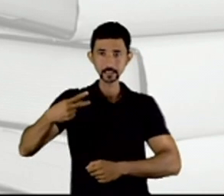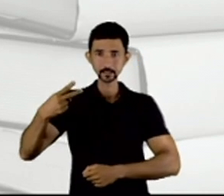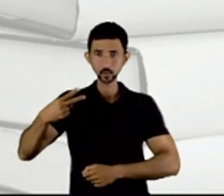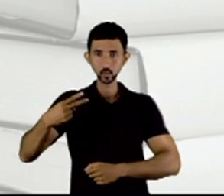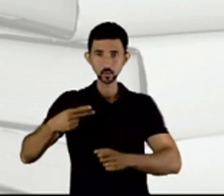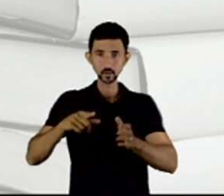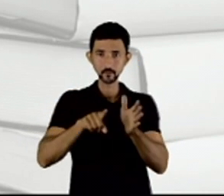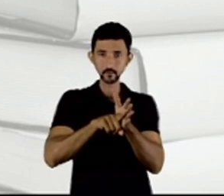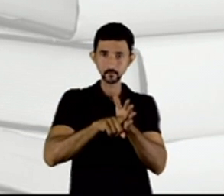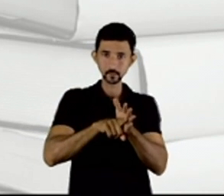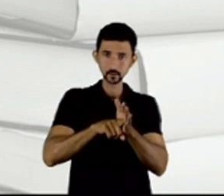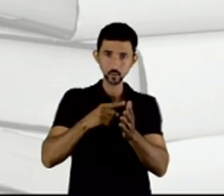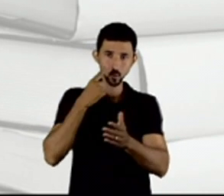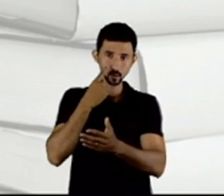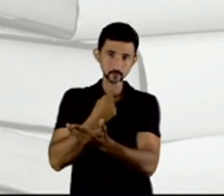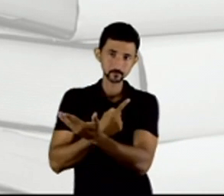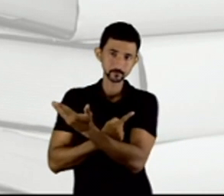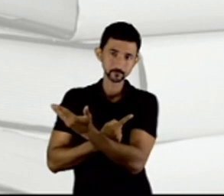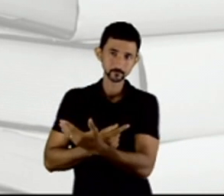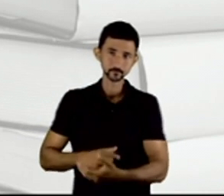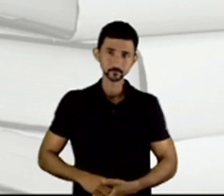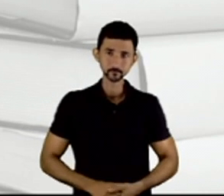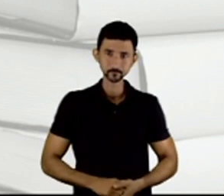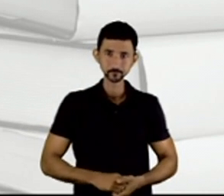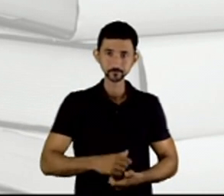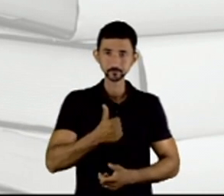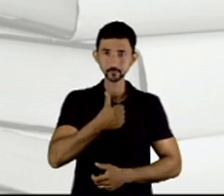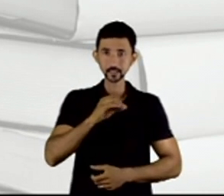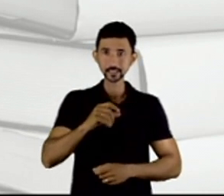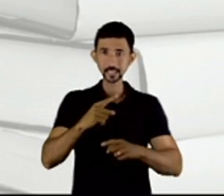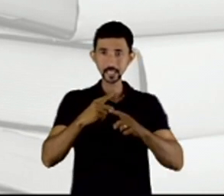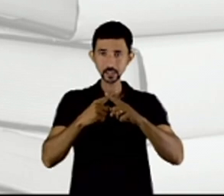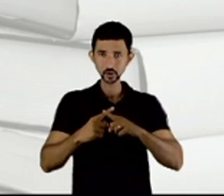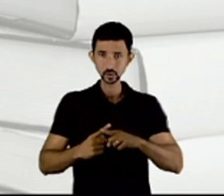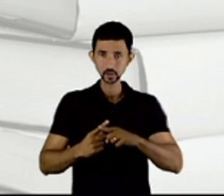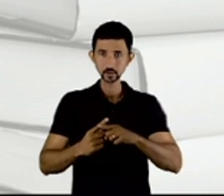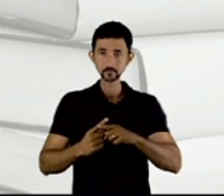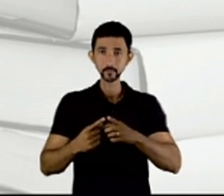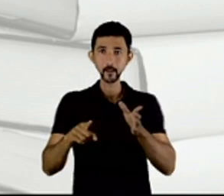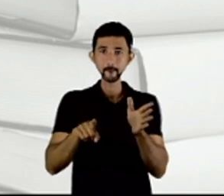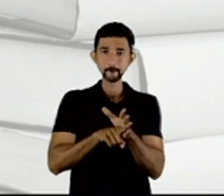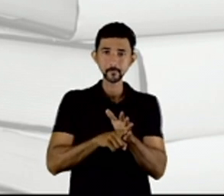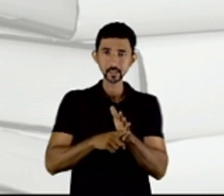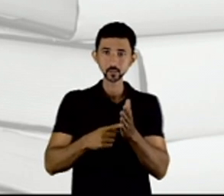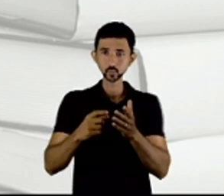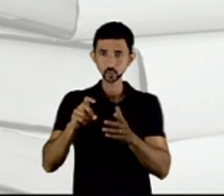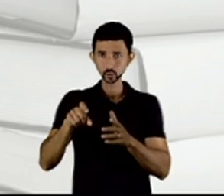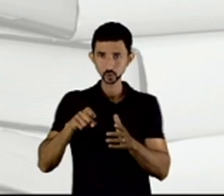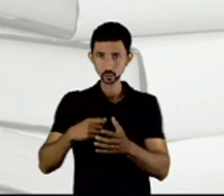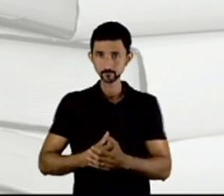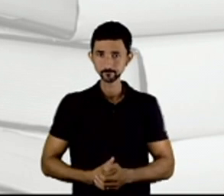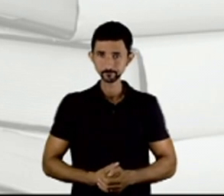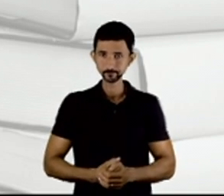Ó. Observa. Então, 10x menos x, 9x.